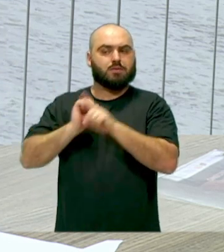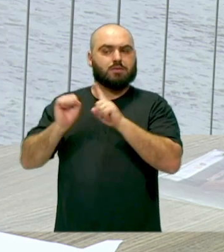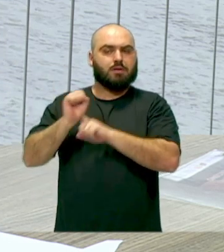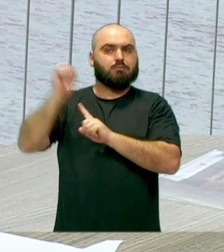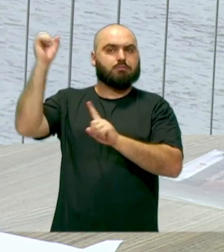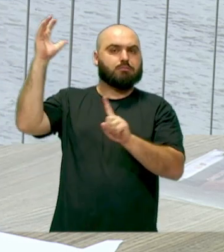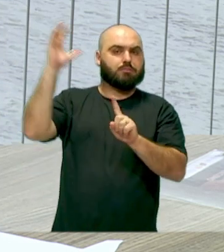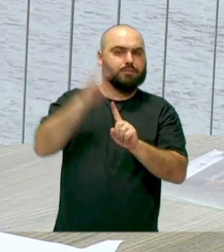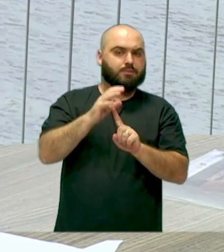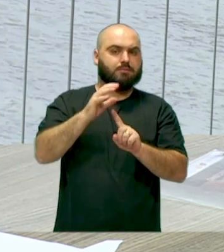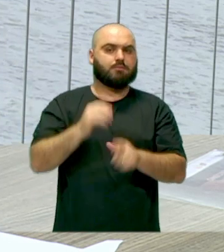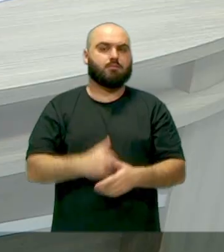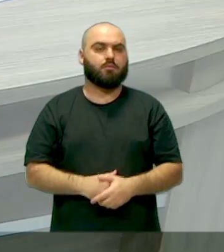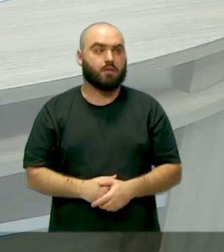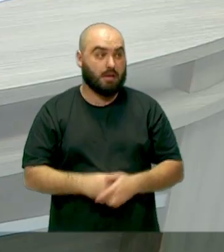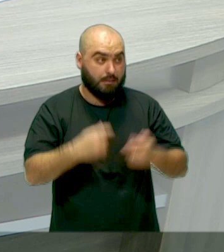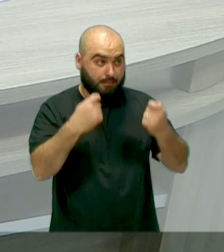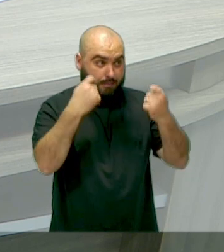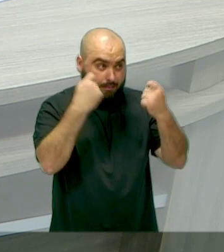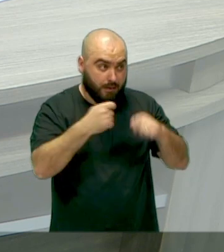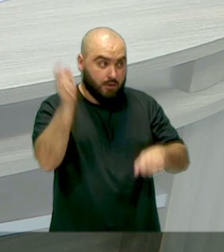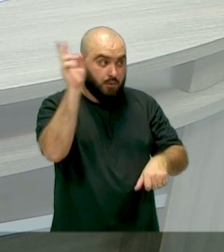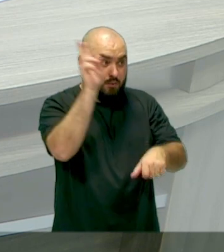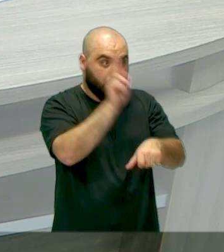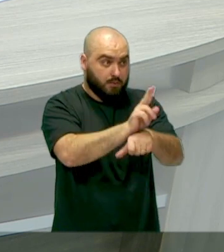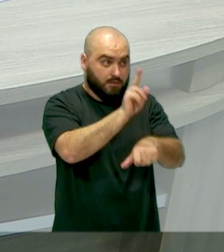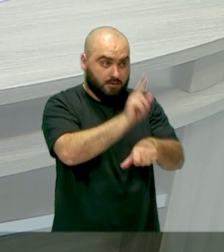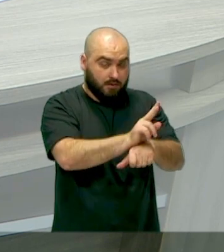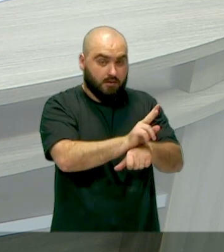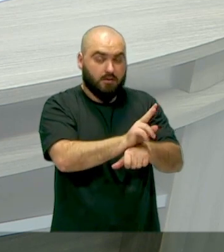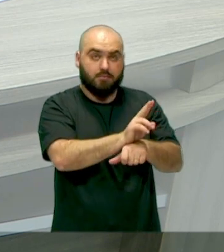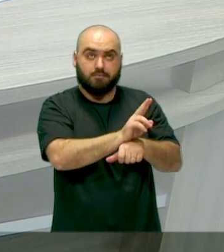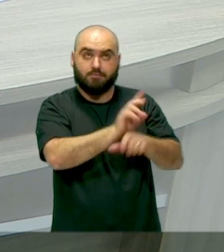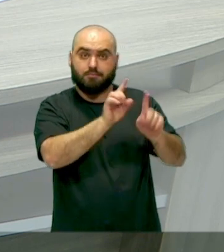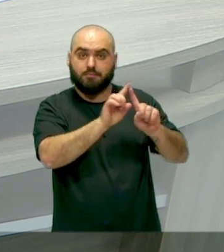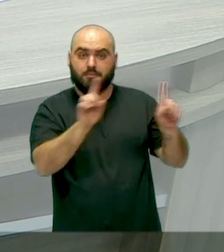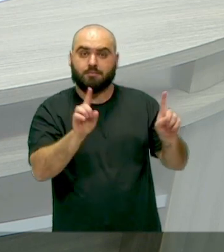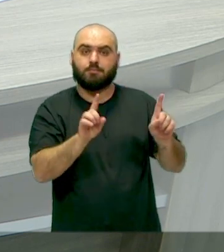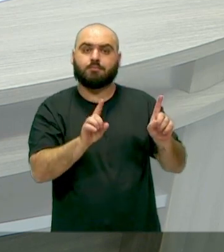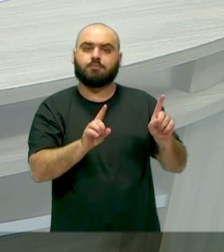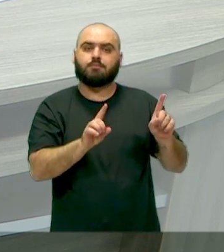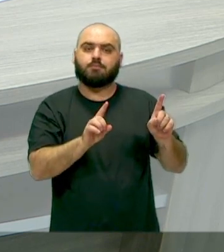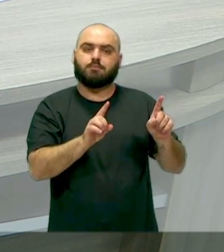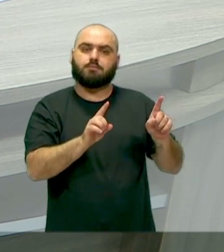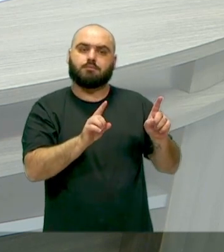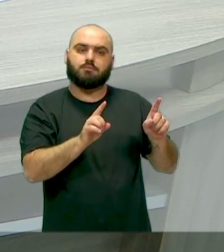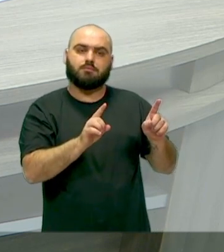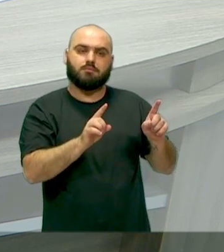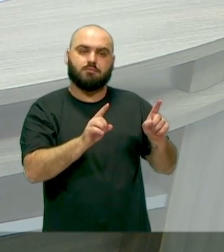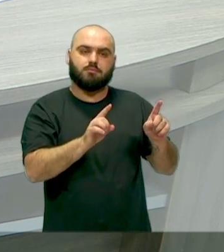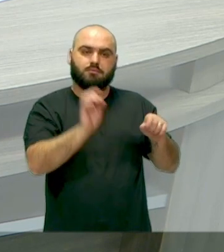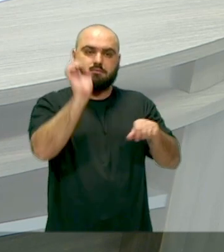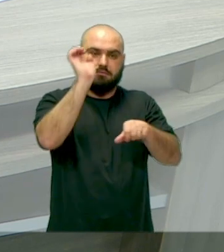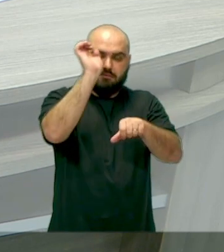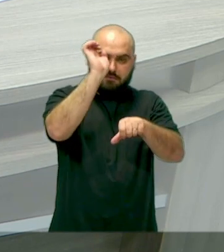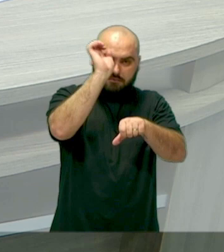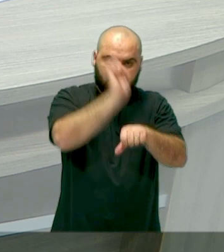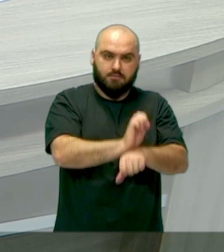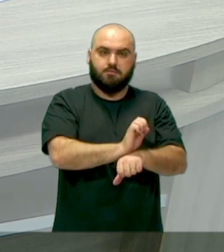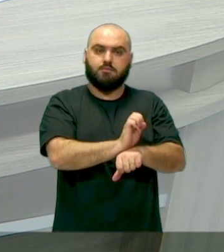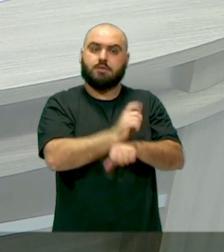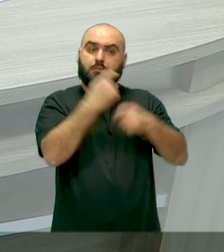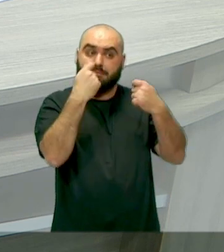Mas é preciso a proteção não, mas a ação do Estado para